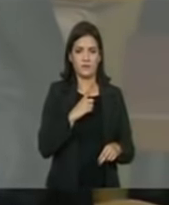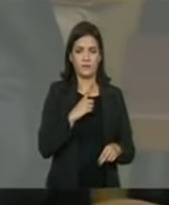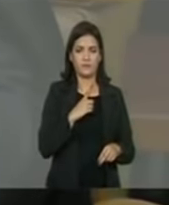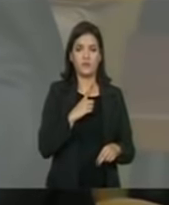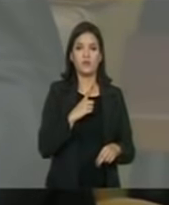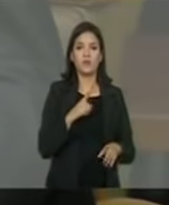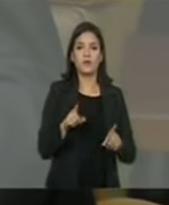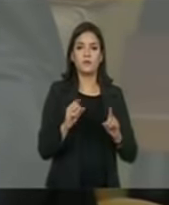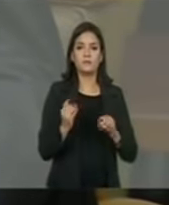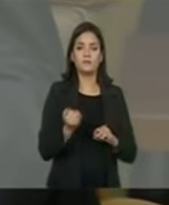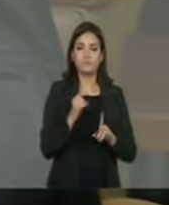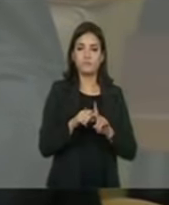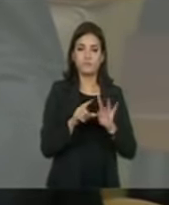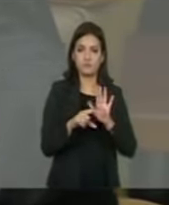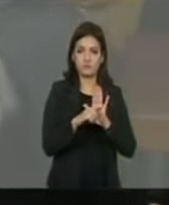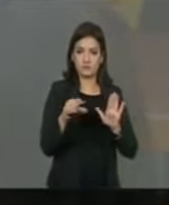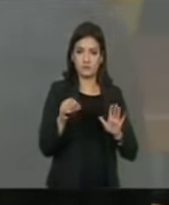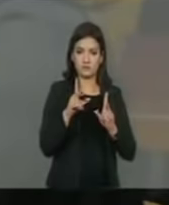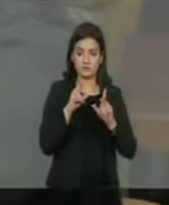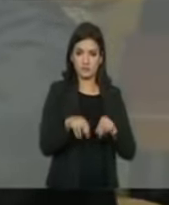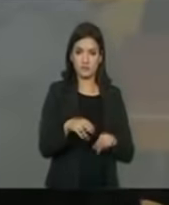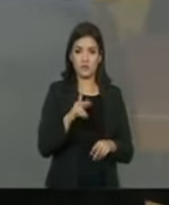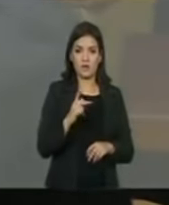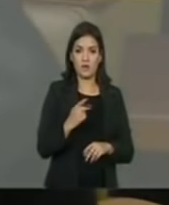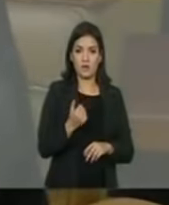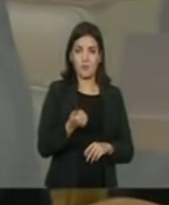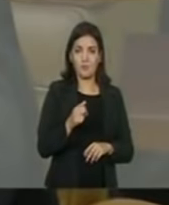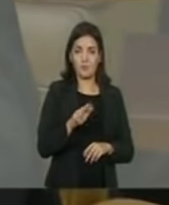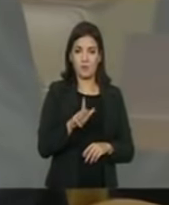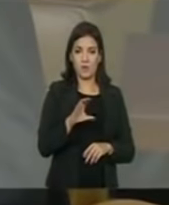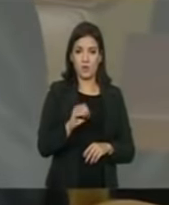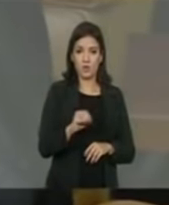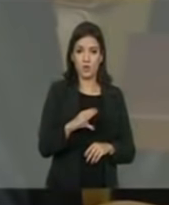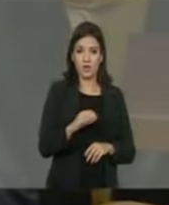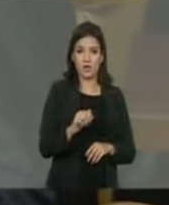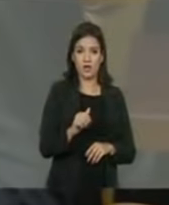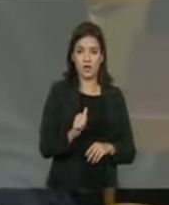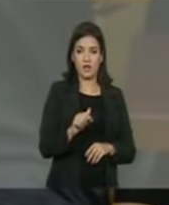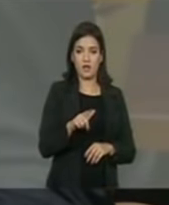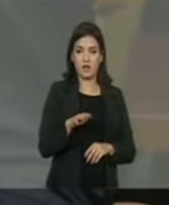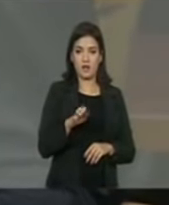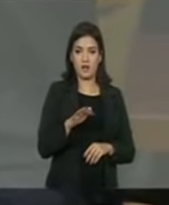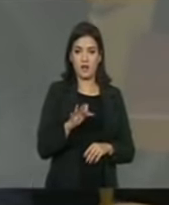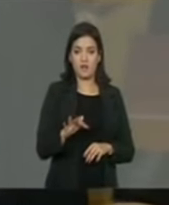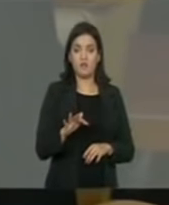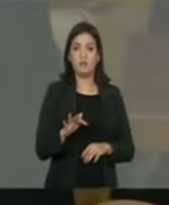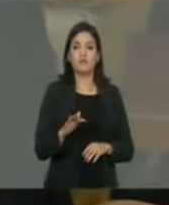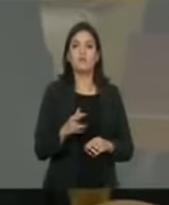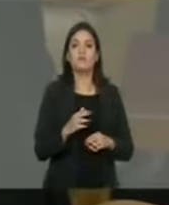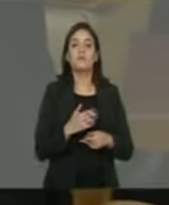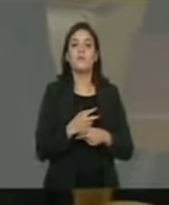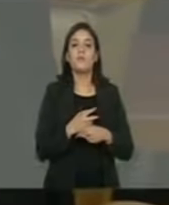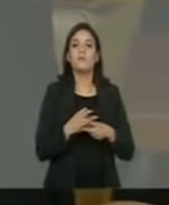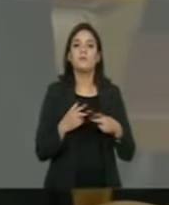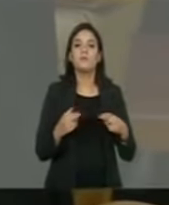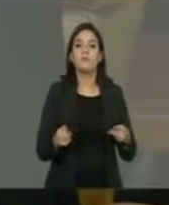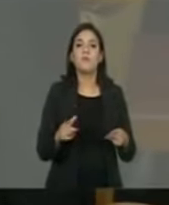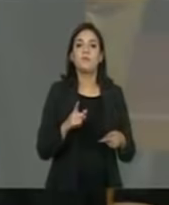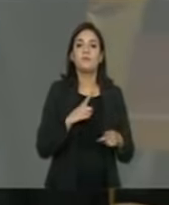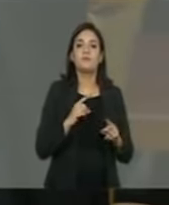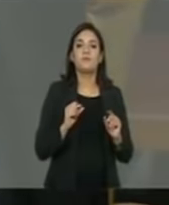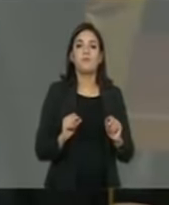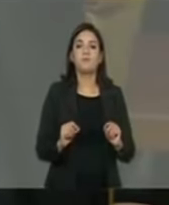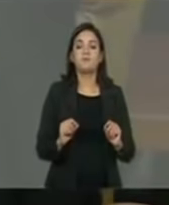com logística paulo caleffi as seguintes abordagens que esse postulado um sinal enseja a